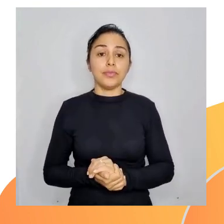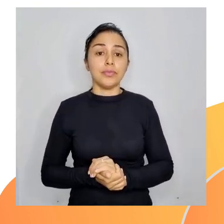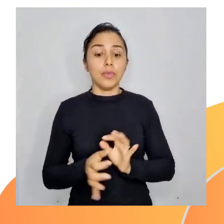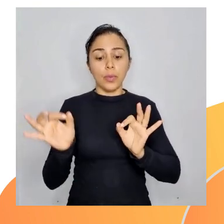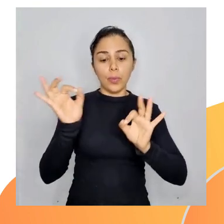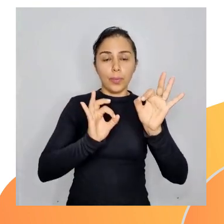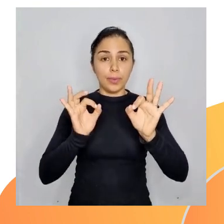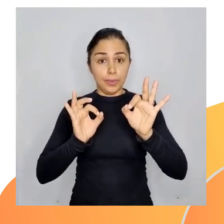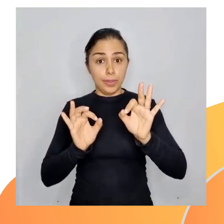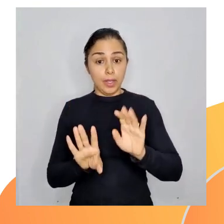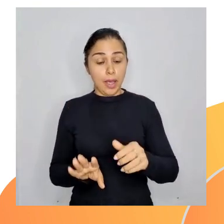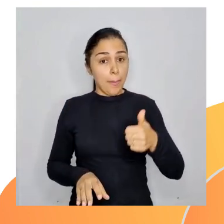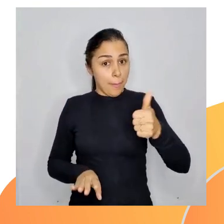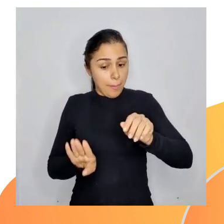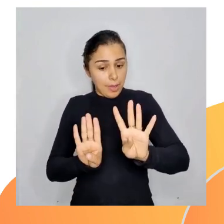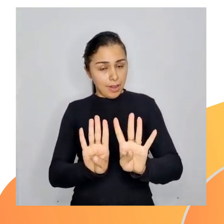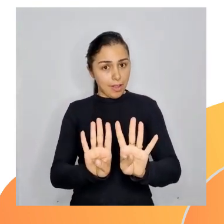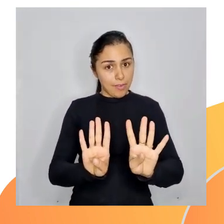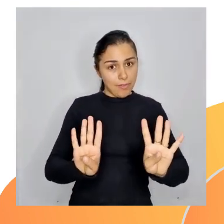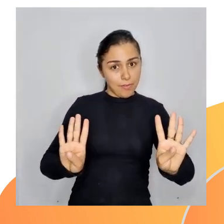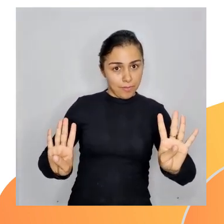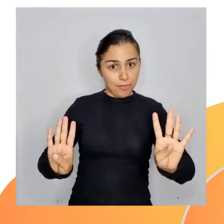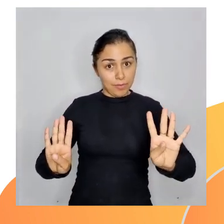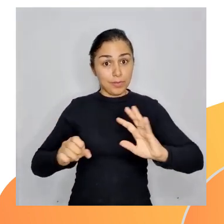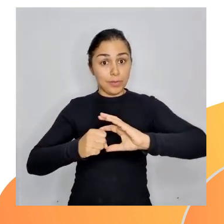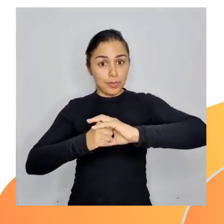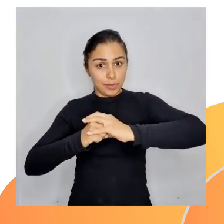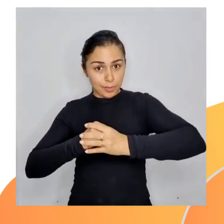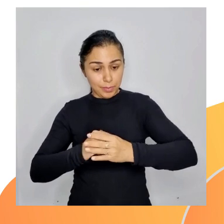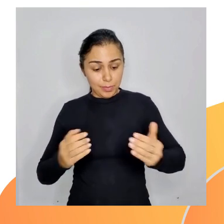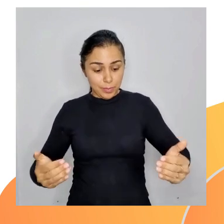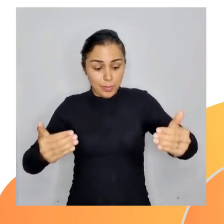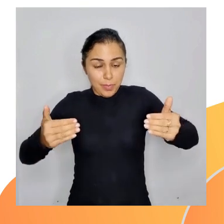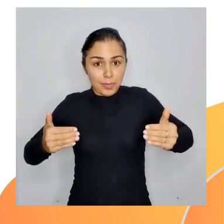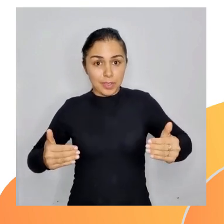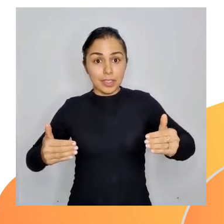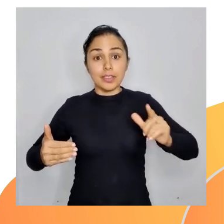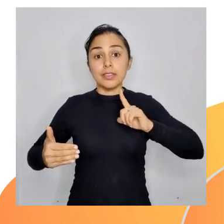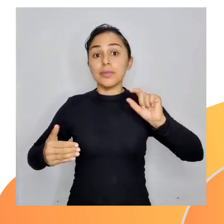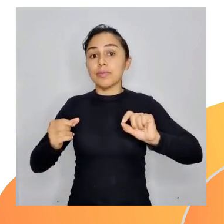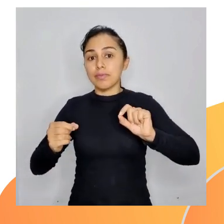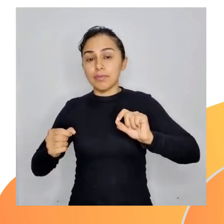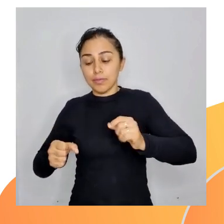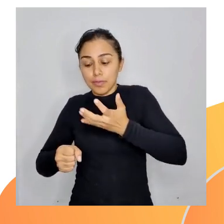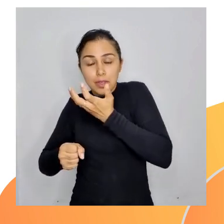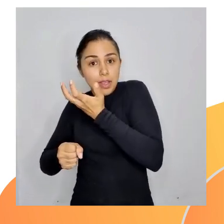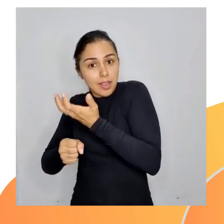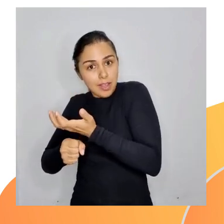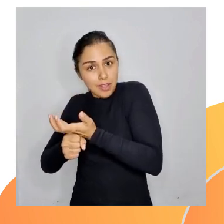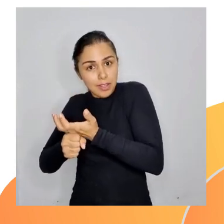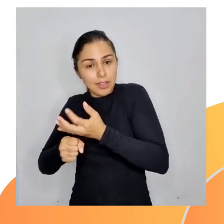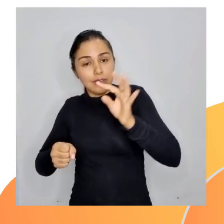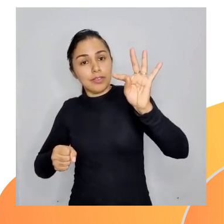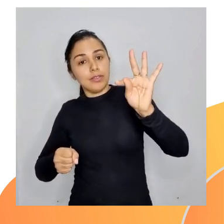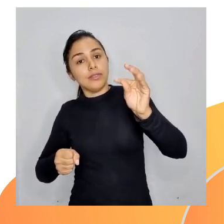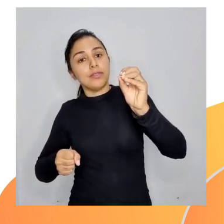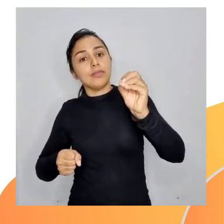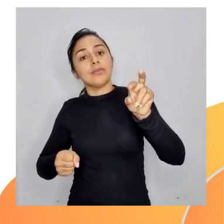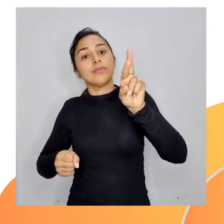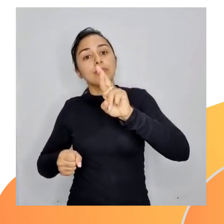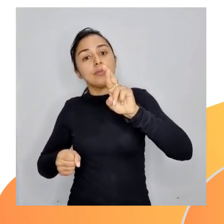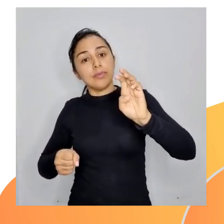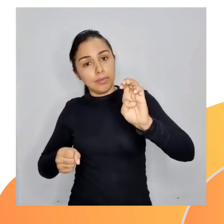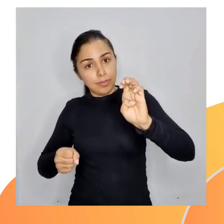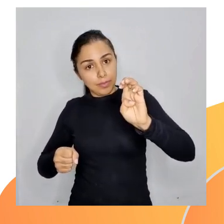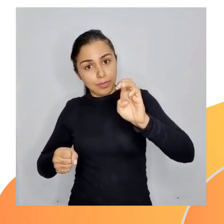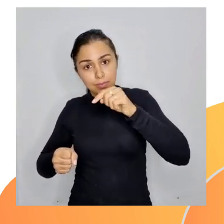torres. Como é que eu faço para me colocar as minhas torres dentro do jogo de xadrez? Eu posso colocar ela, uma torre lateral